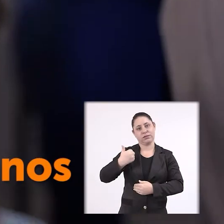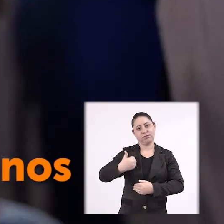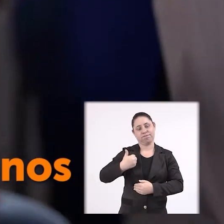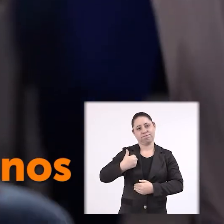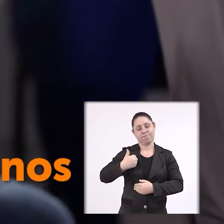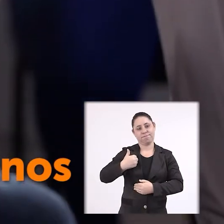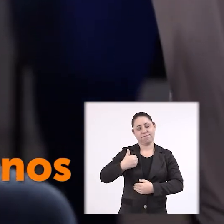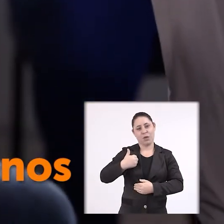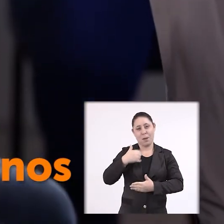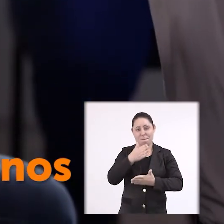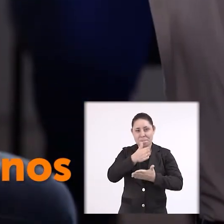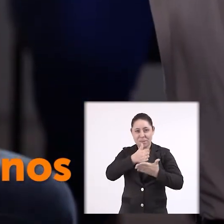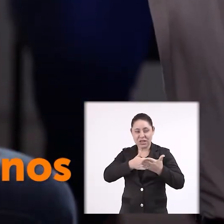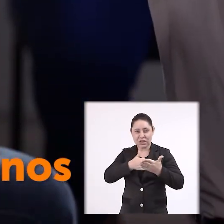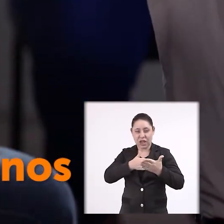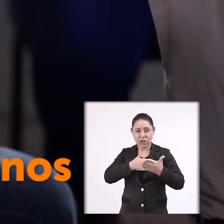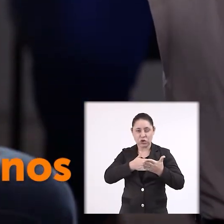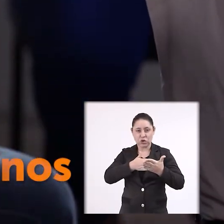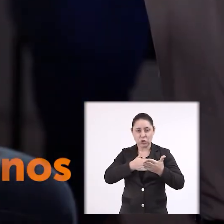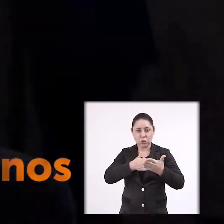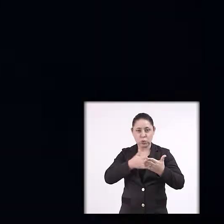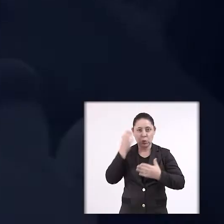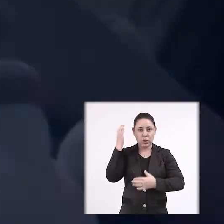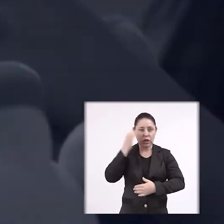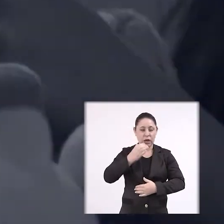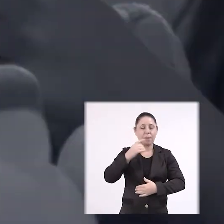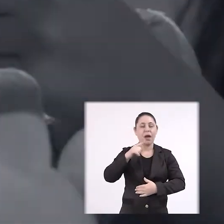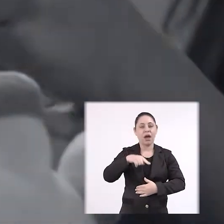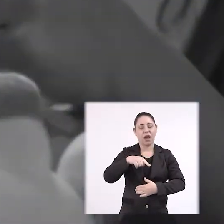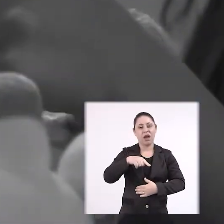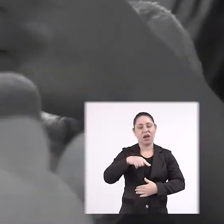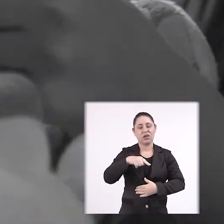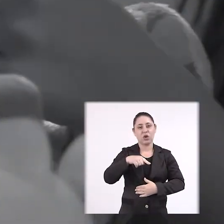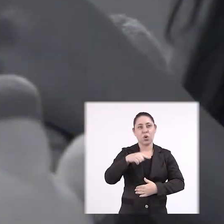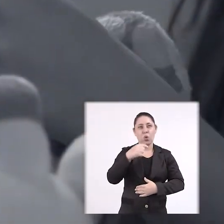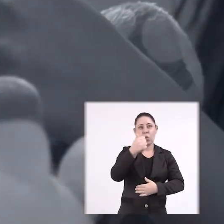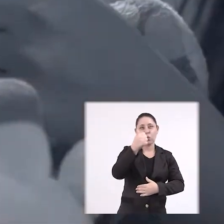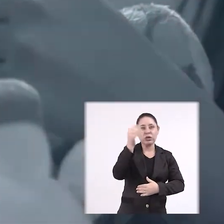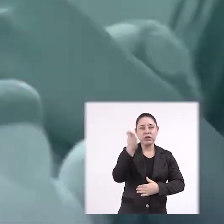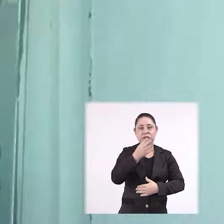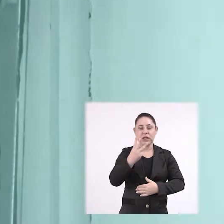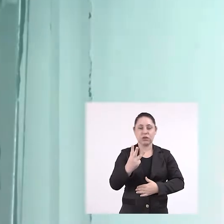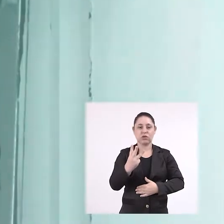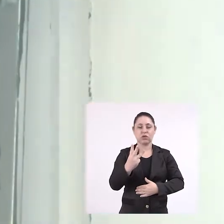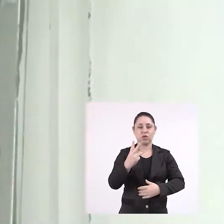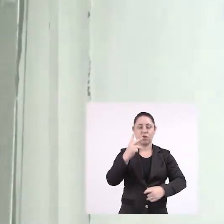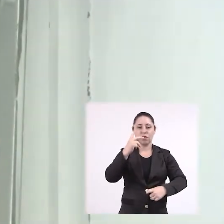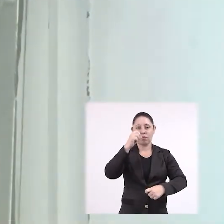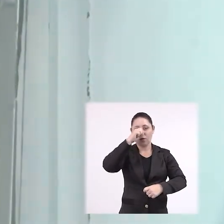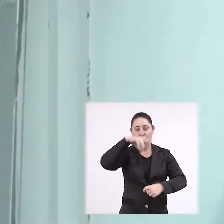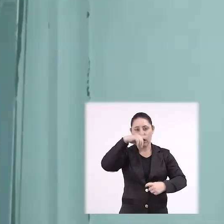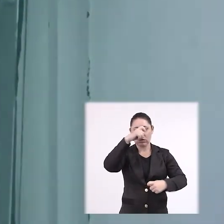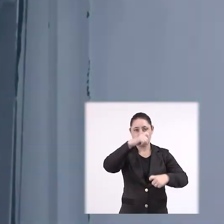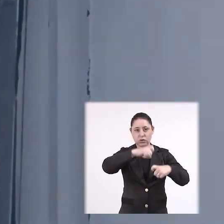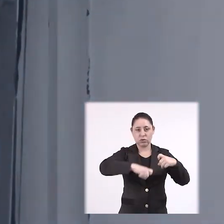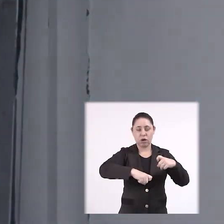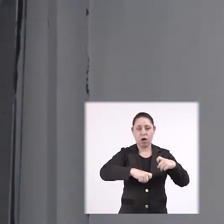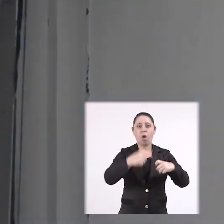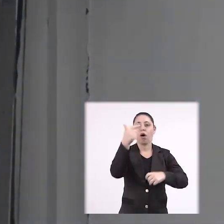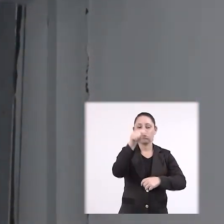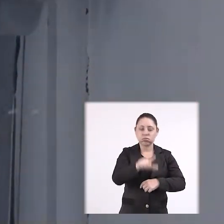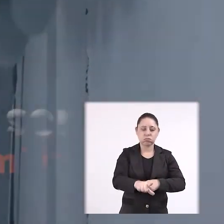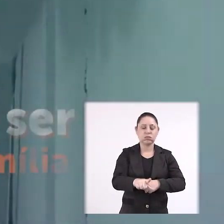anos, com mais da metade dos delitos. E mais de 1/3 das situações de violência sexual ocorrem de